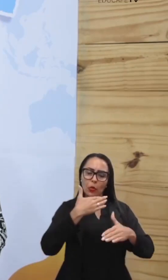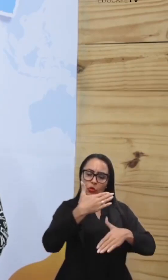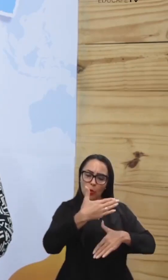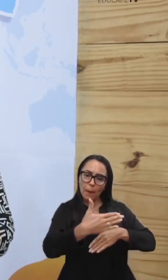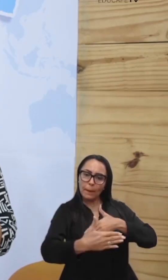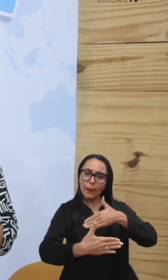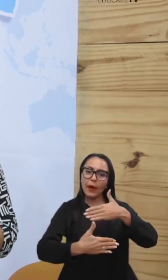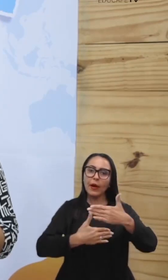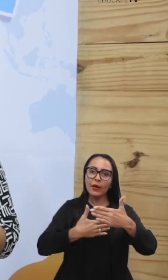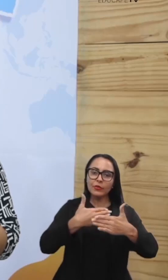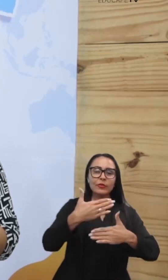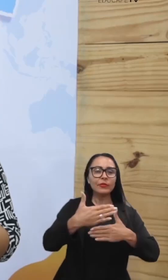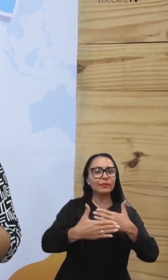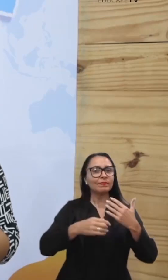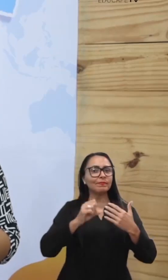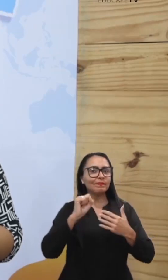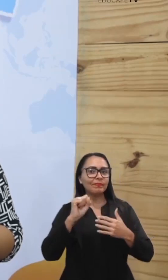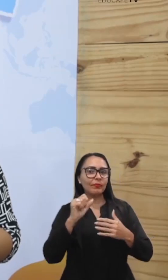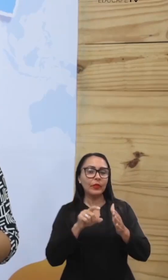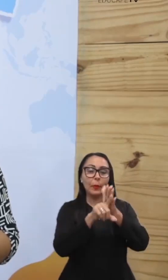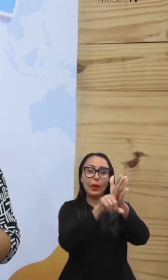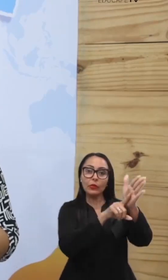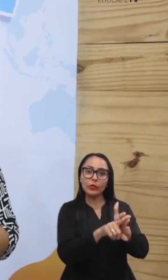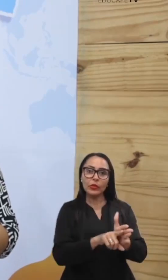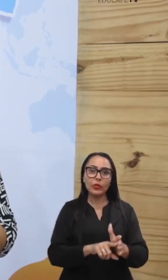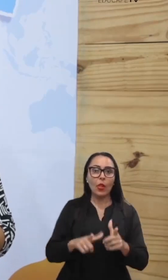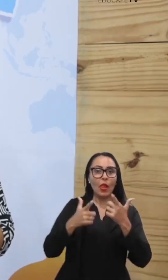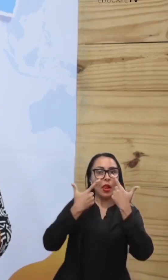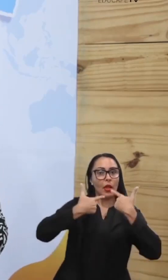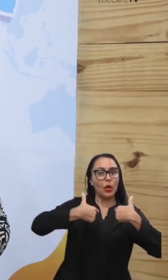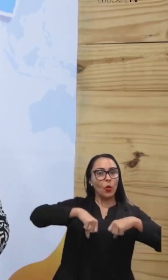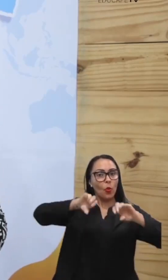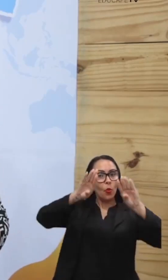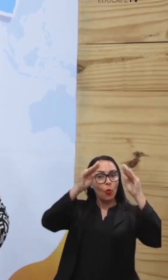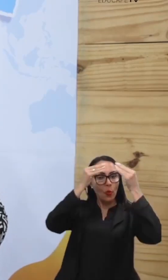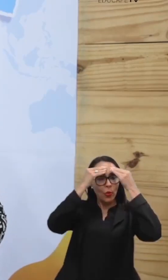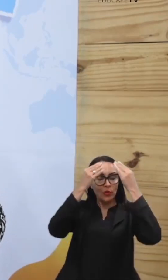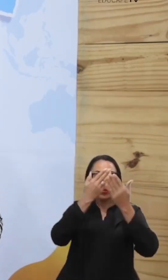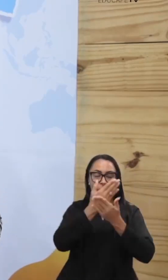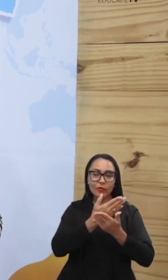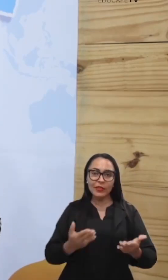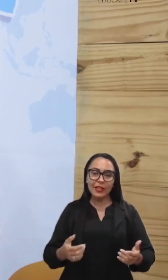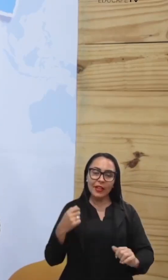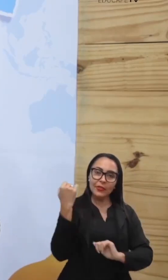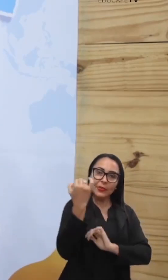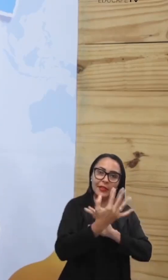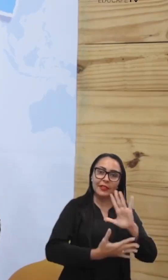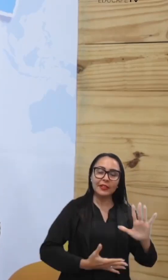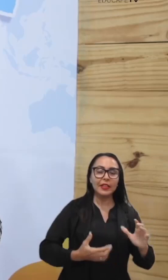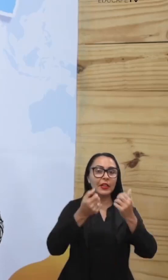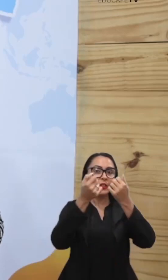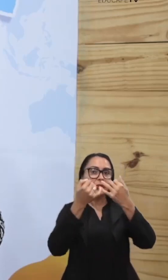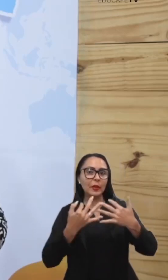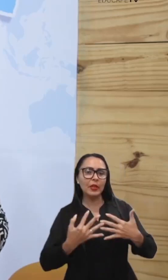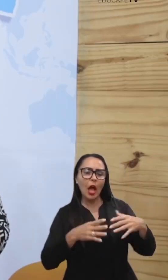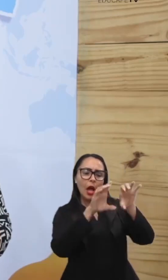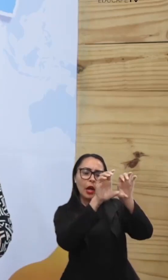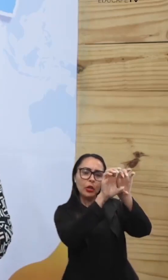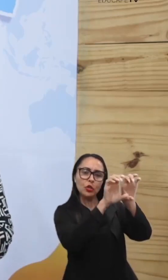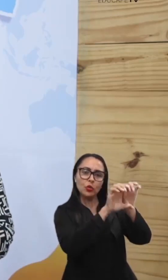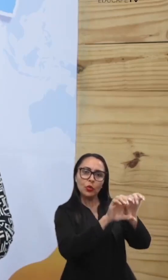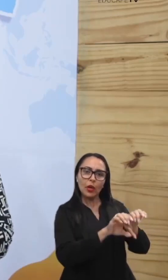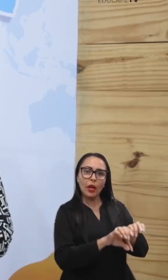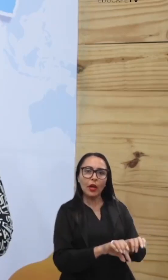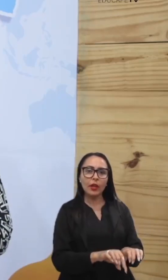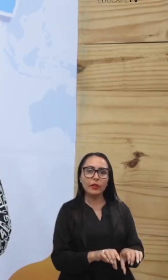ali para os estudos linguísticos nas línguas de sinais, pois sua descrição estrutural deu